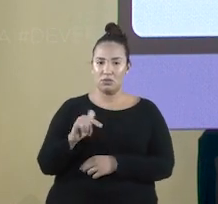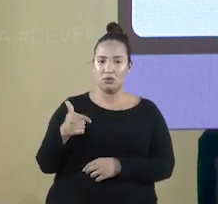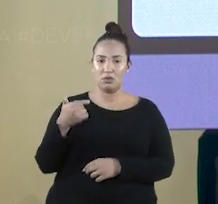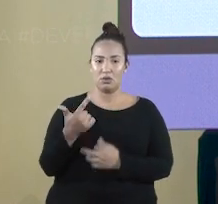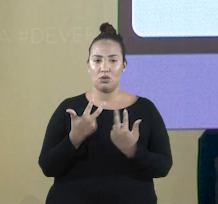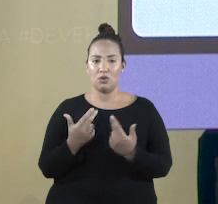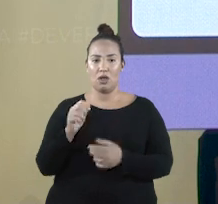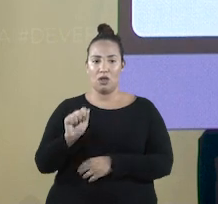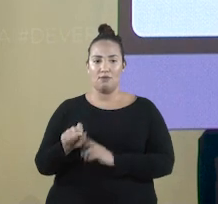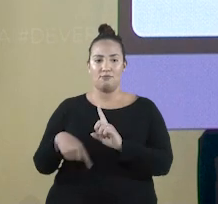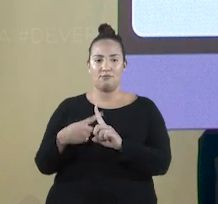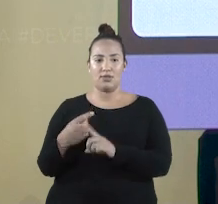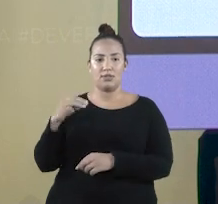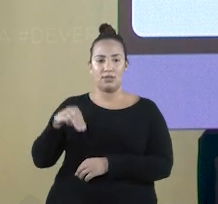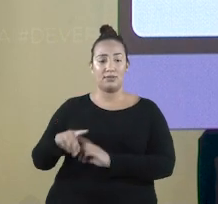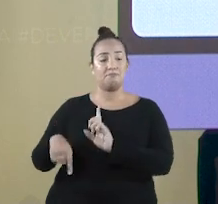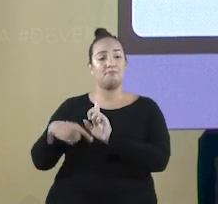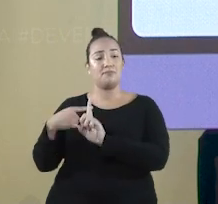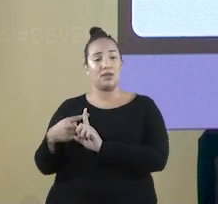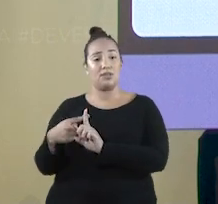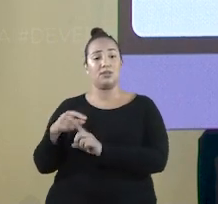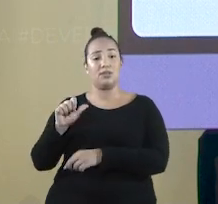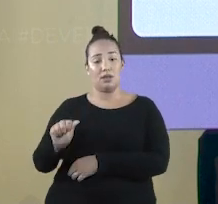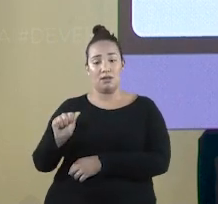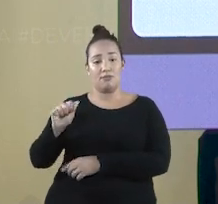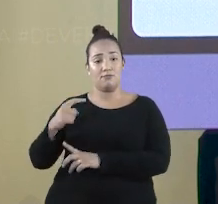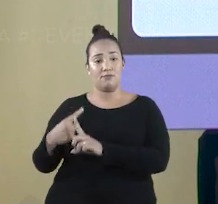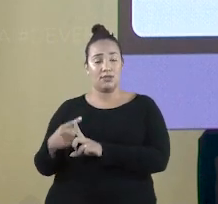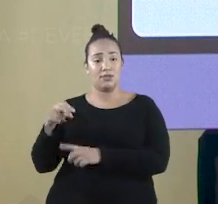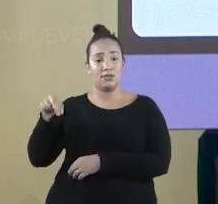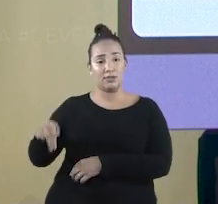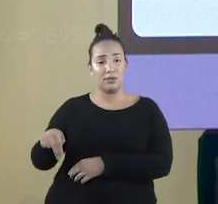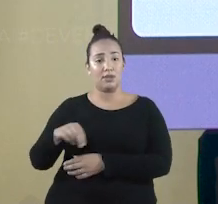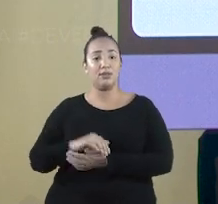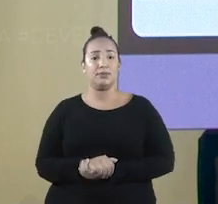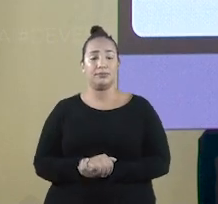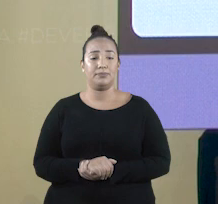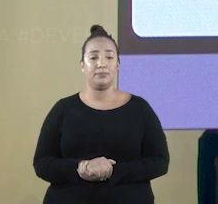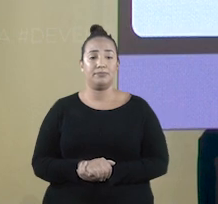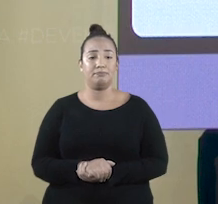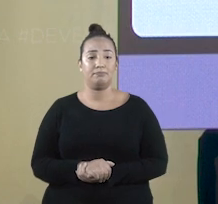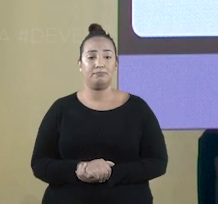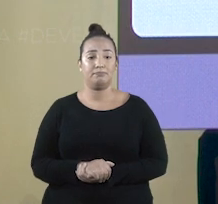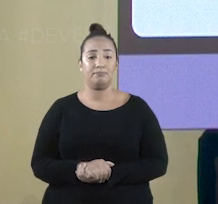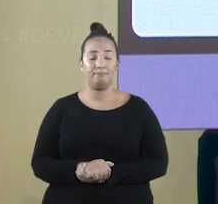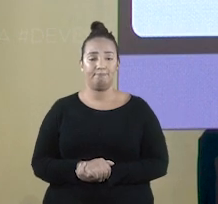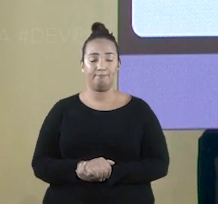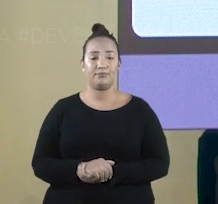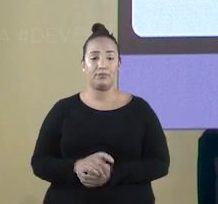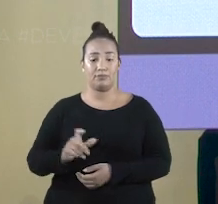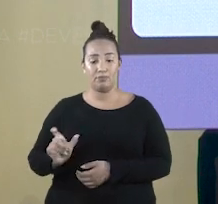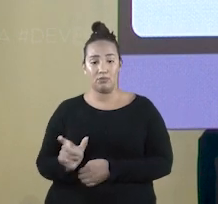é igual a a vezes m mais a vezes n. Colocando no segundo membro